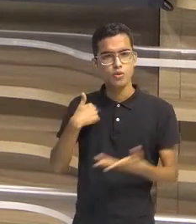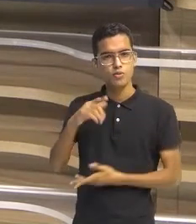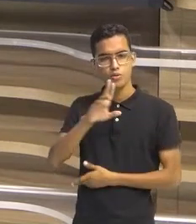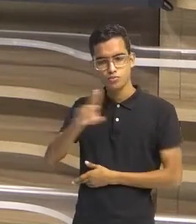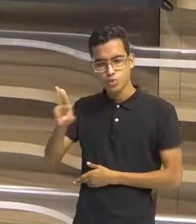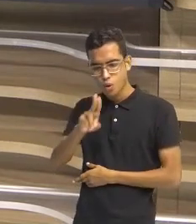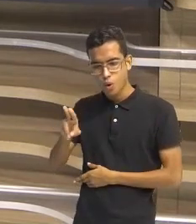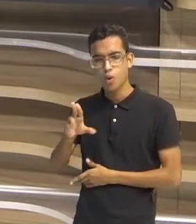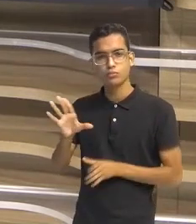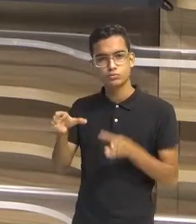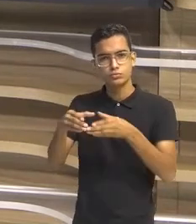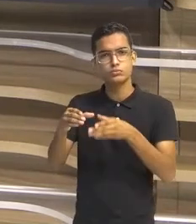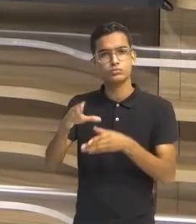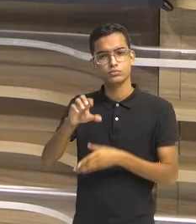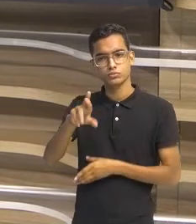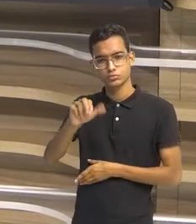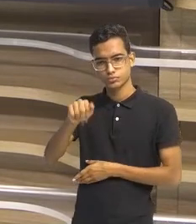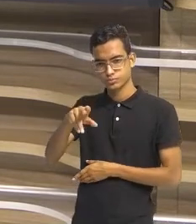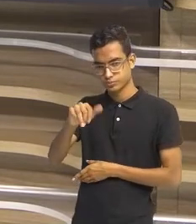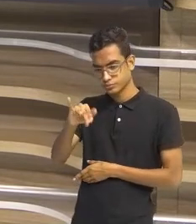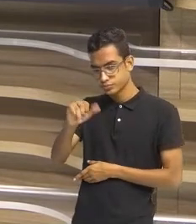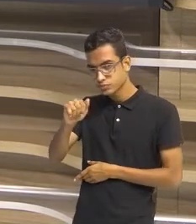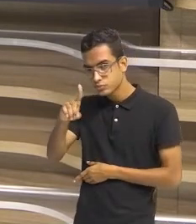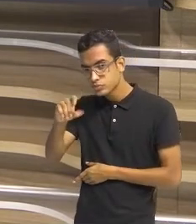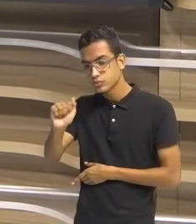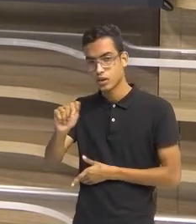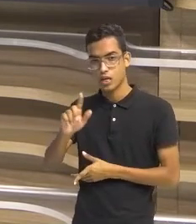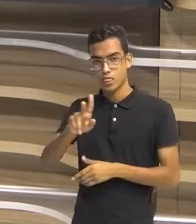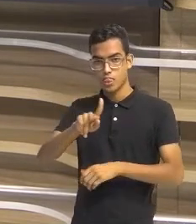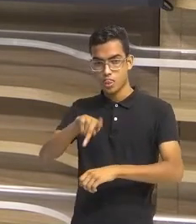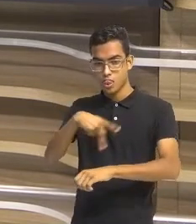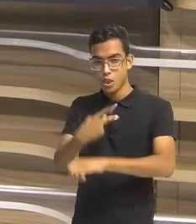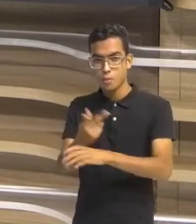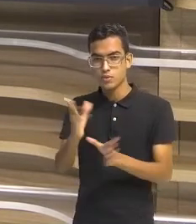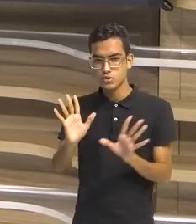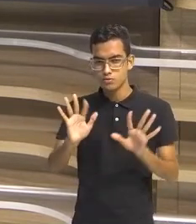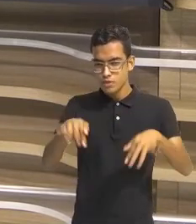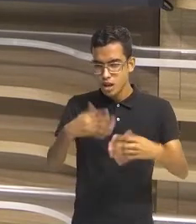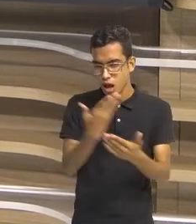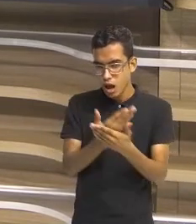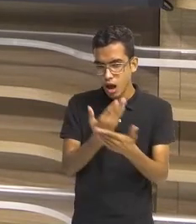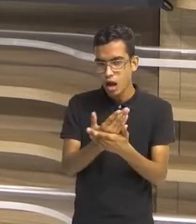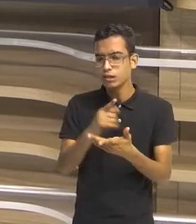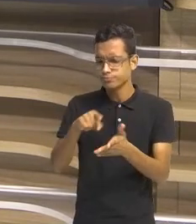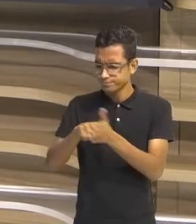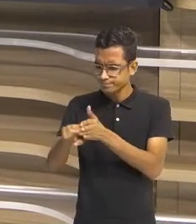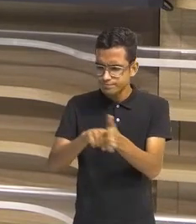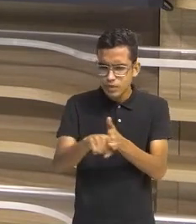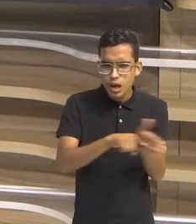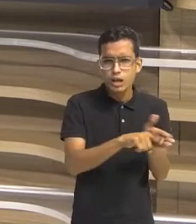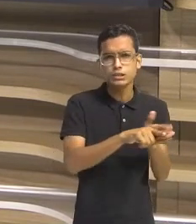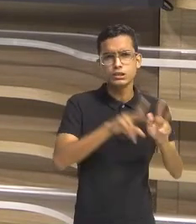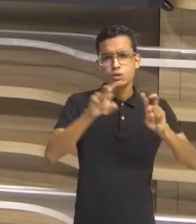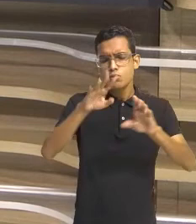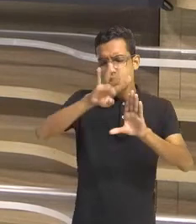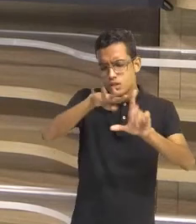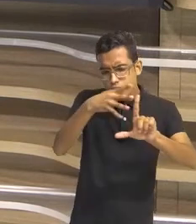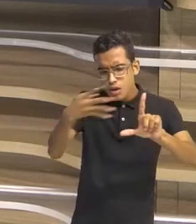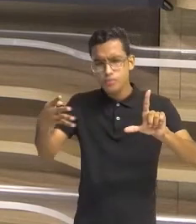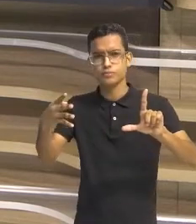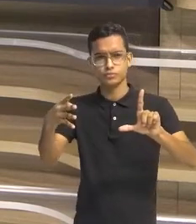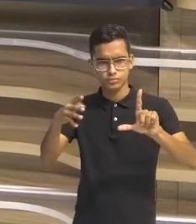ramificadas. Fica a dica aí para você. Acabou a aula? Dá uma pesquisada lá sobre essas tabelas